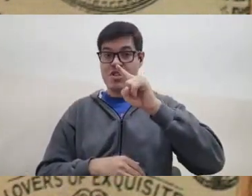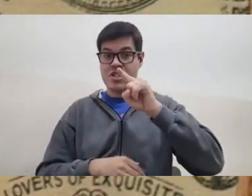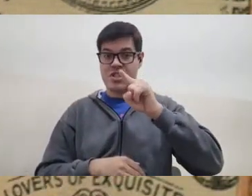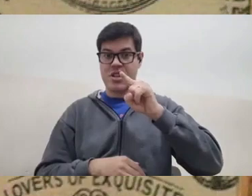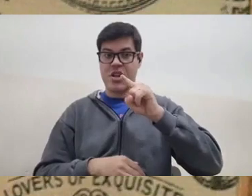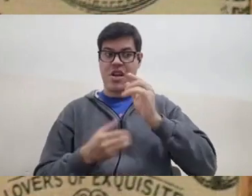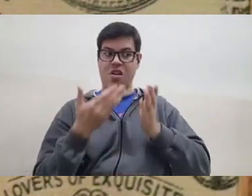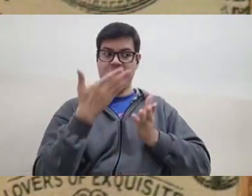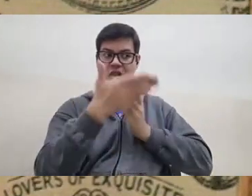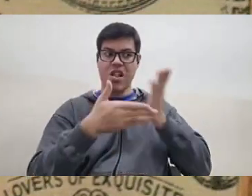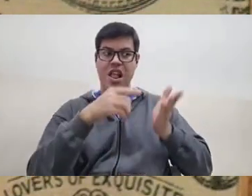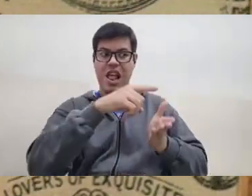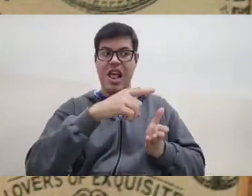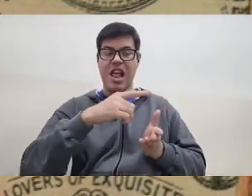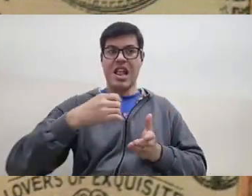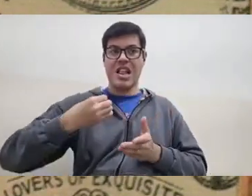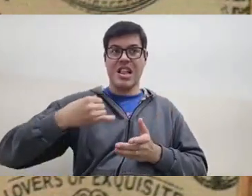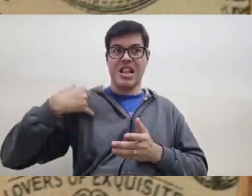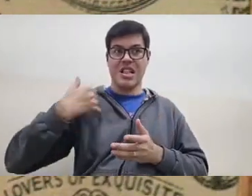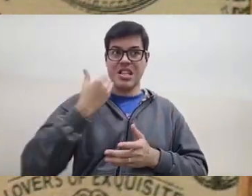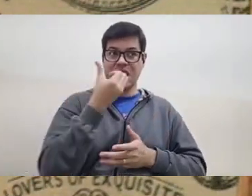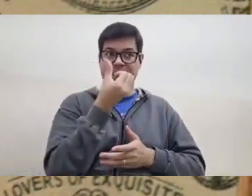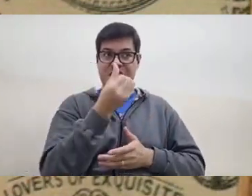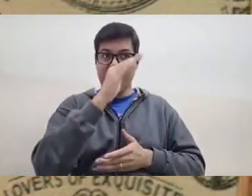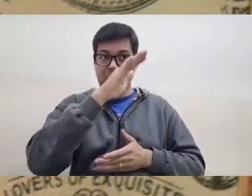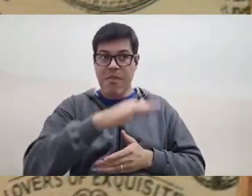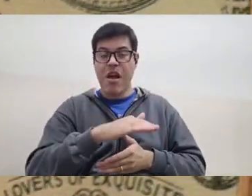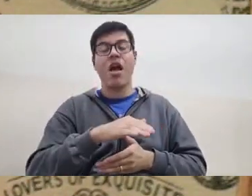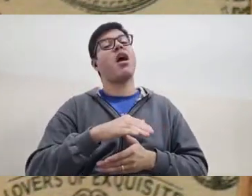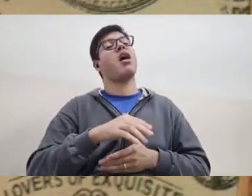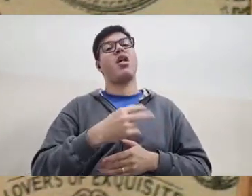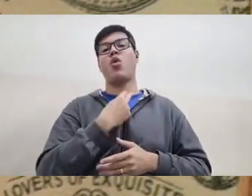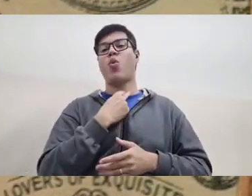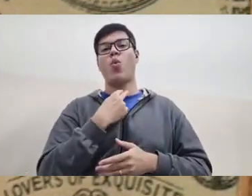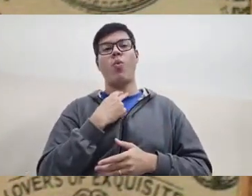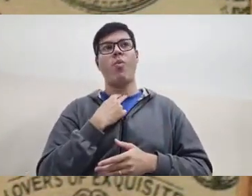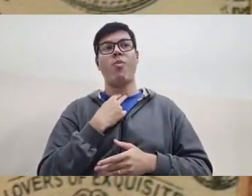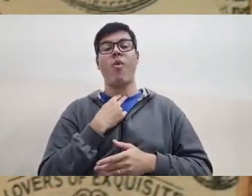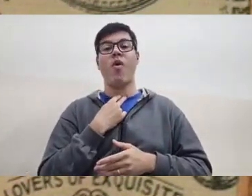Alice um automóvel seu e a resposta